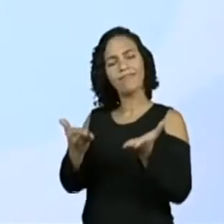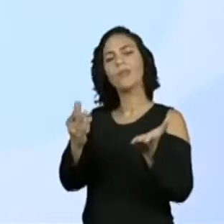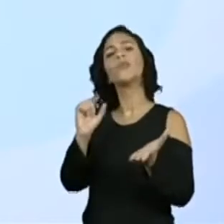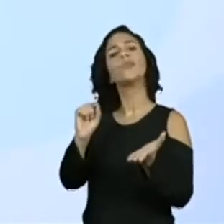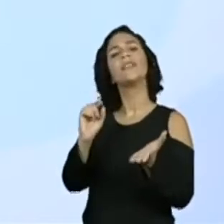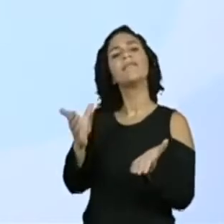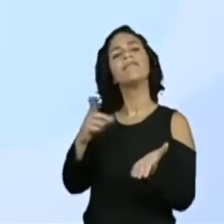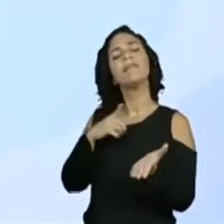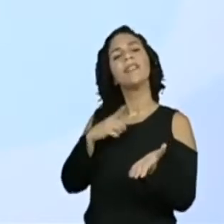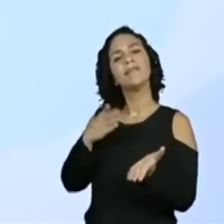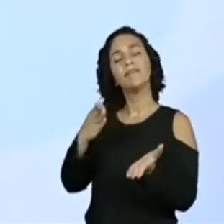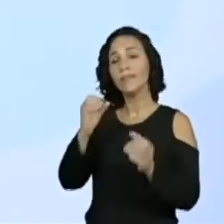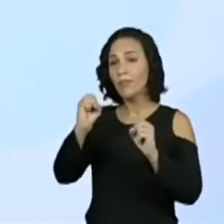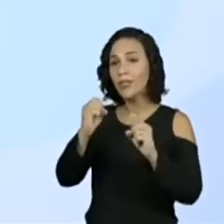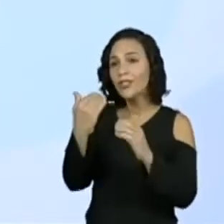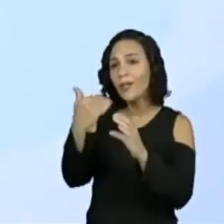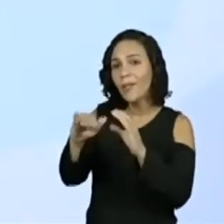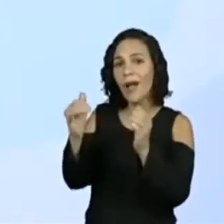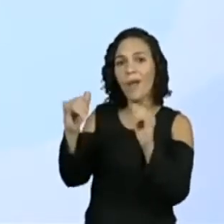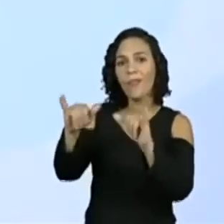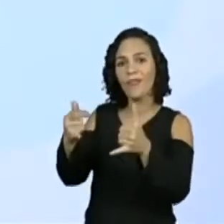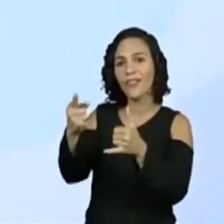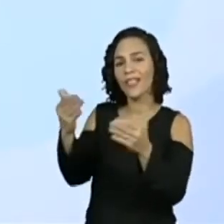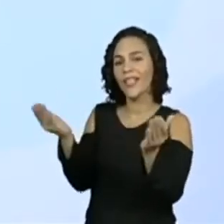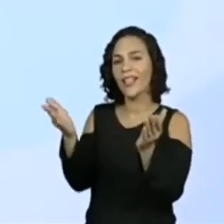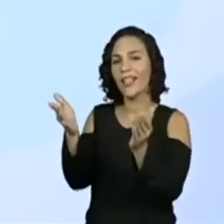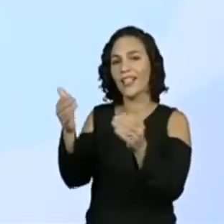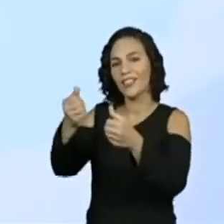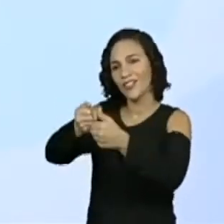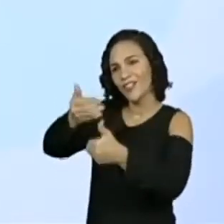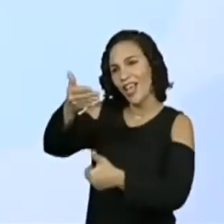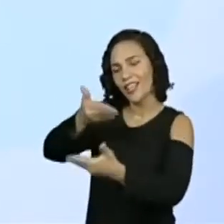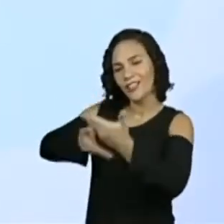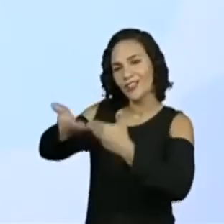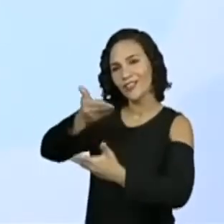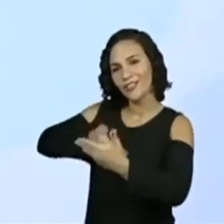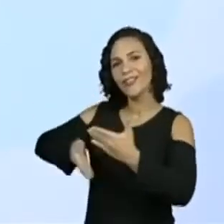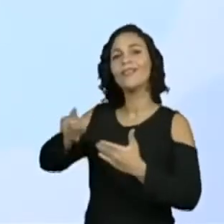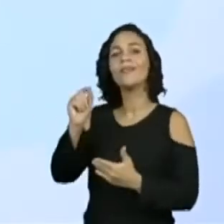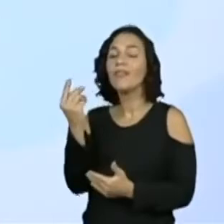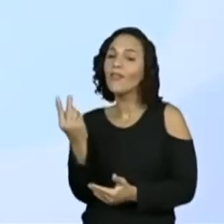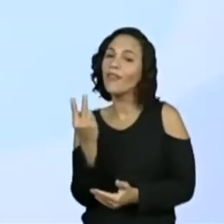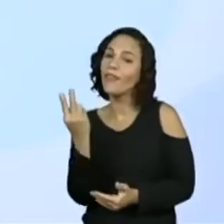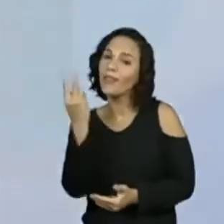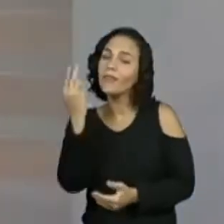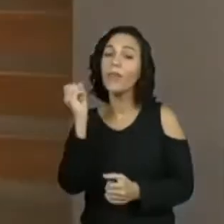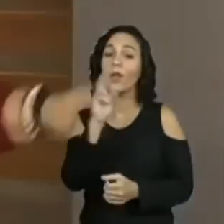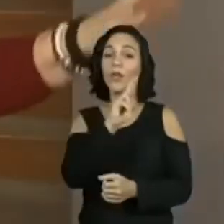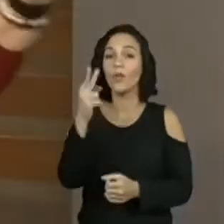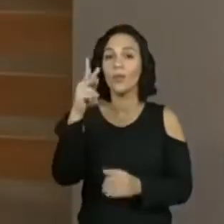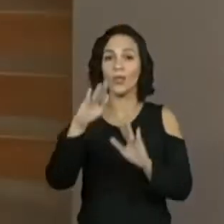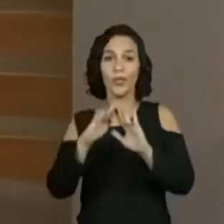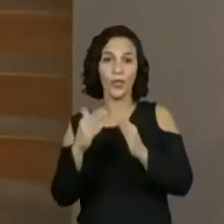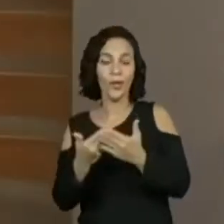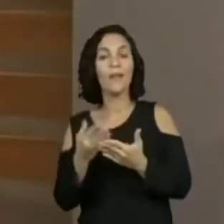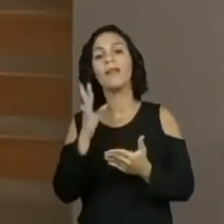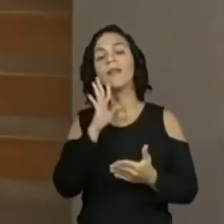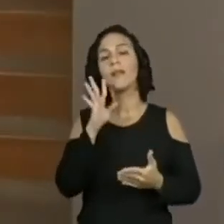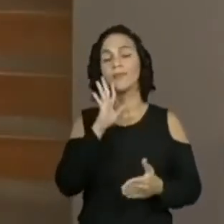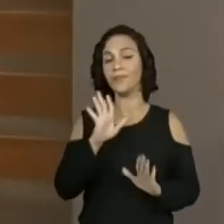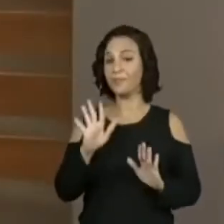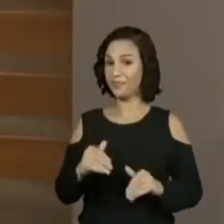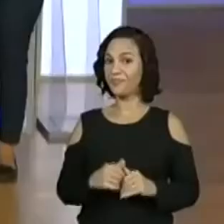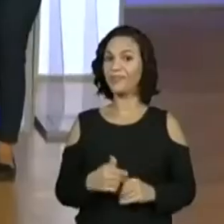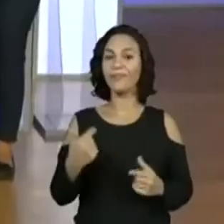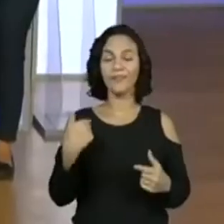E participem, crianças, mandem para os seus professores mandem para nós, para a gente valorizar. Pode até falar o nome da escola, que é legal. Eu adoro quando